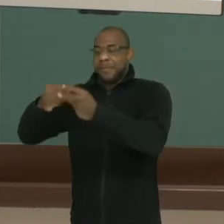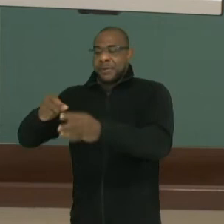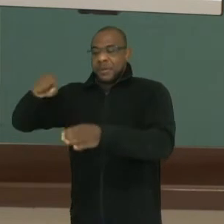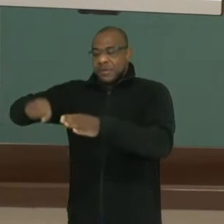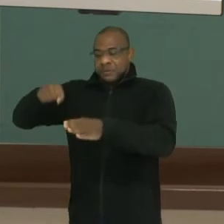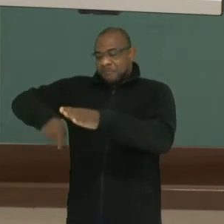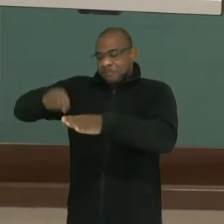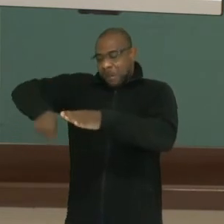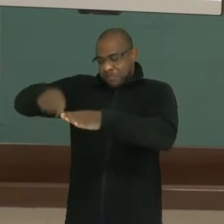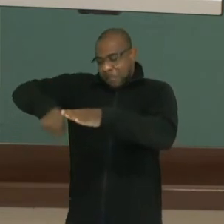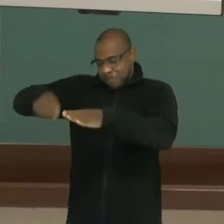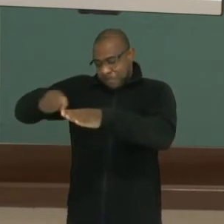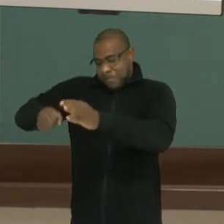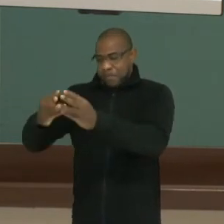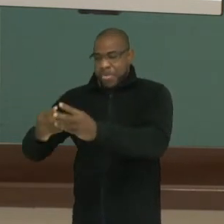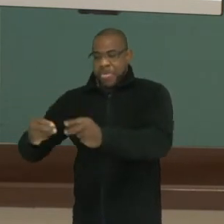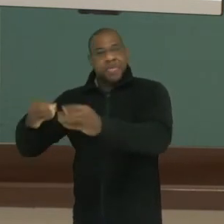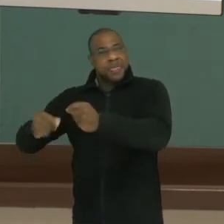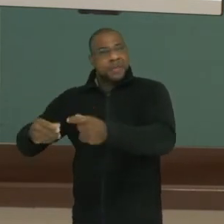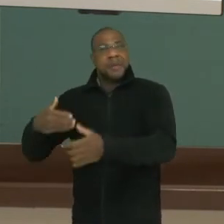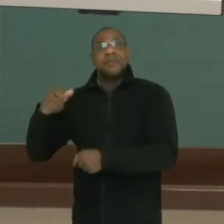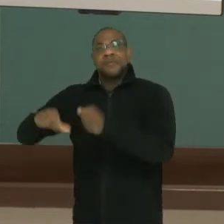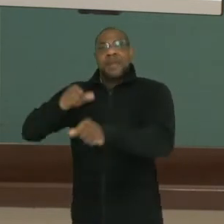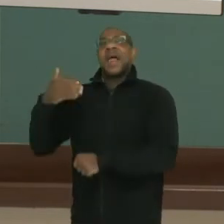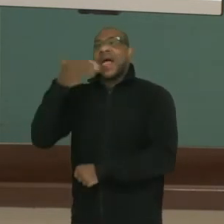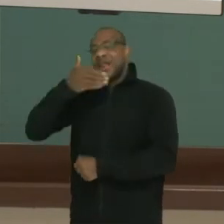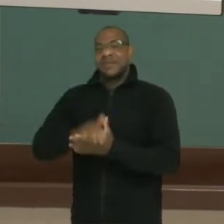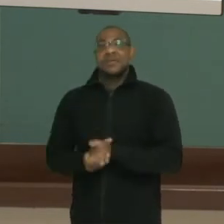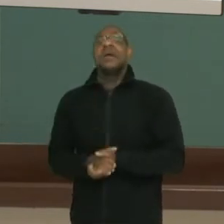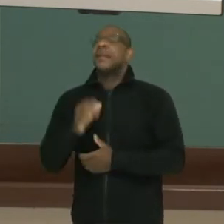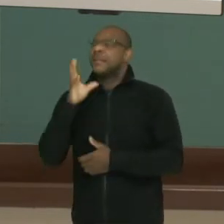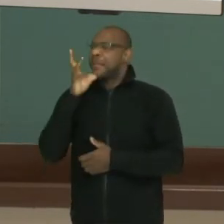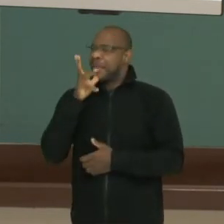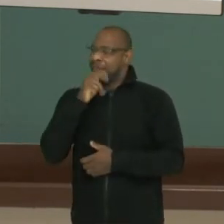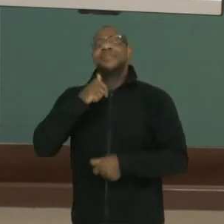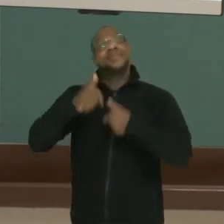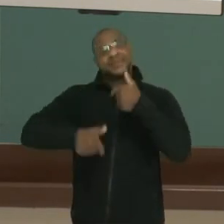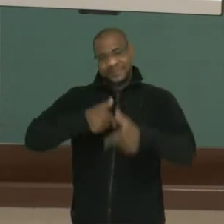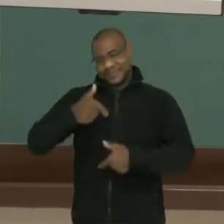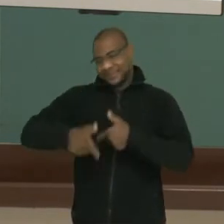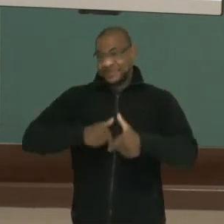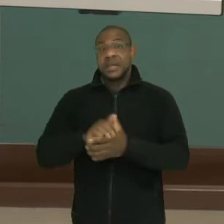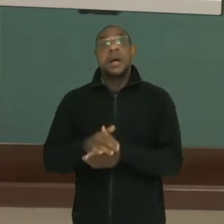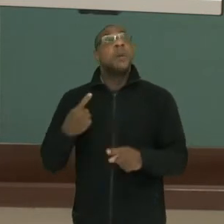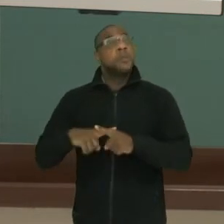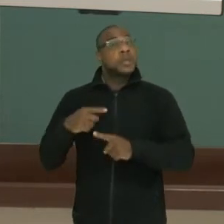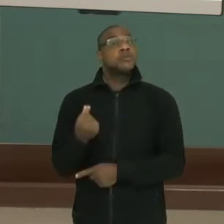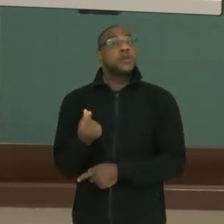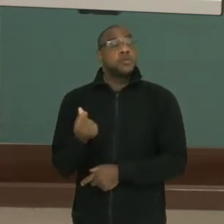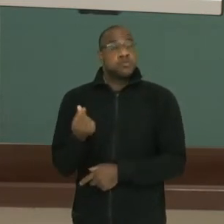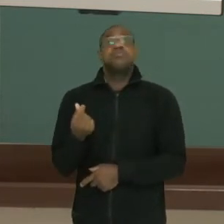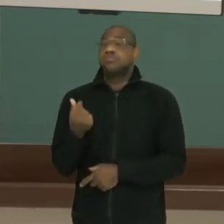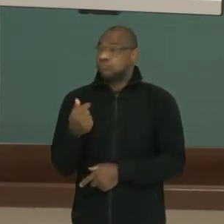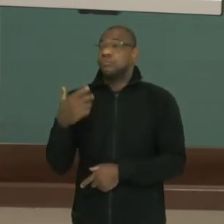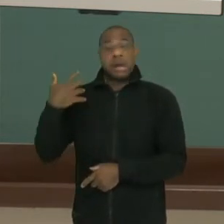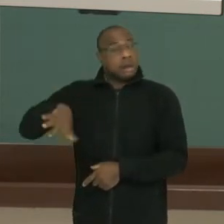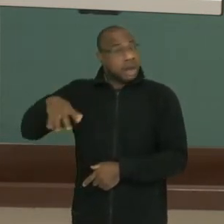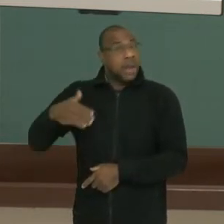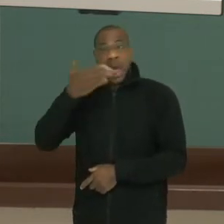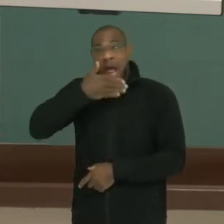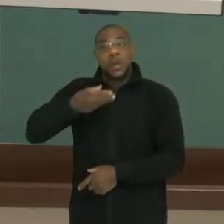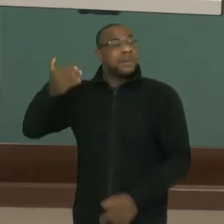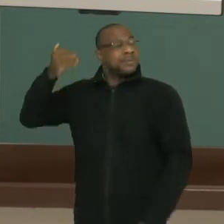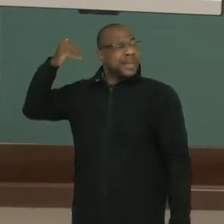que era muito lucrativo esse comércio, era trabalhoso, mas esse trabalho valia a pena devido ao lucro que dava, né?